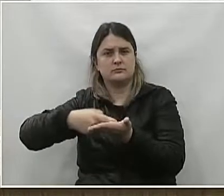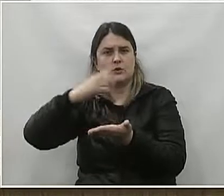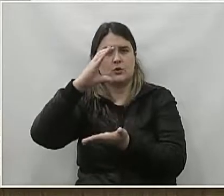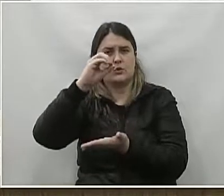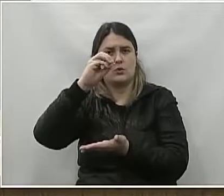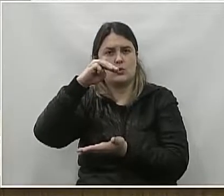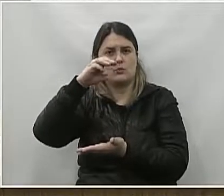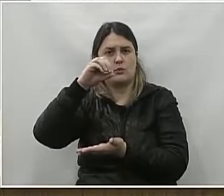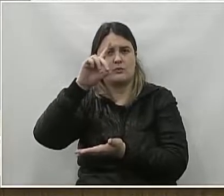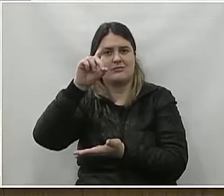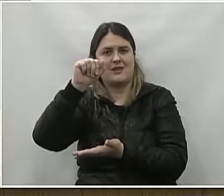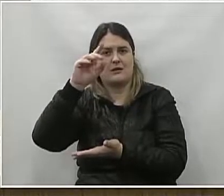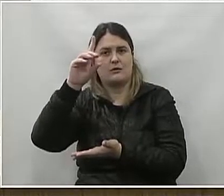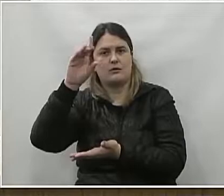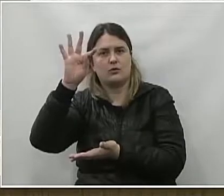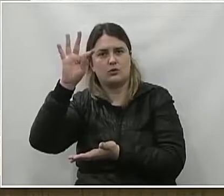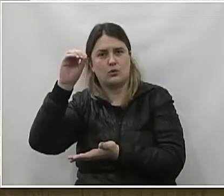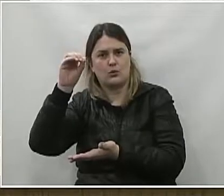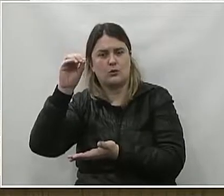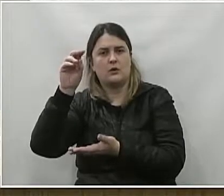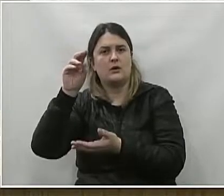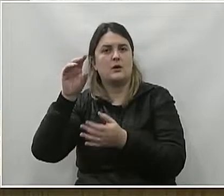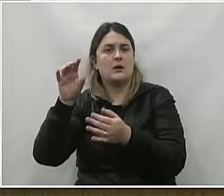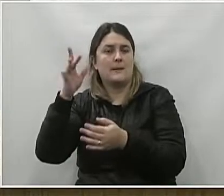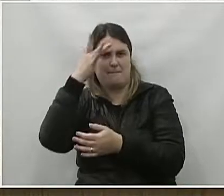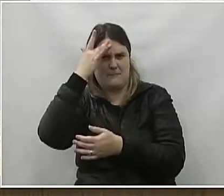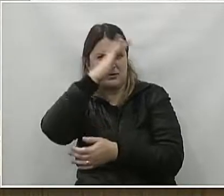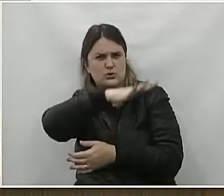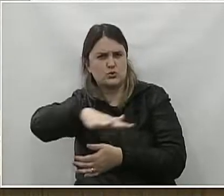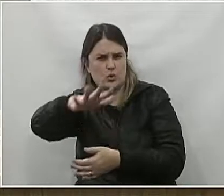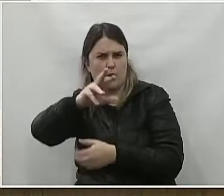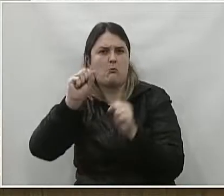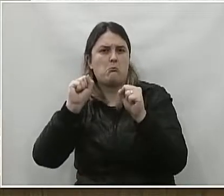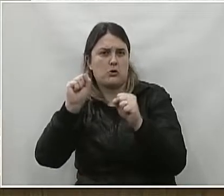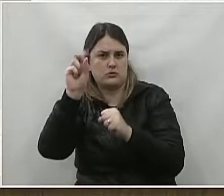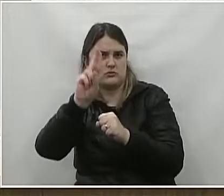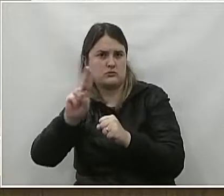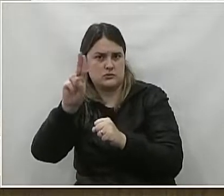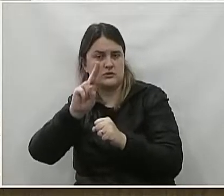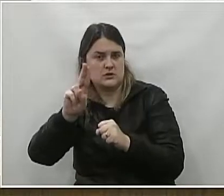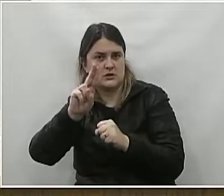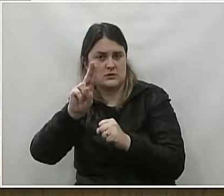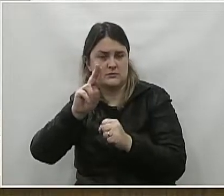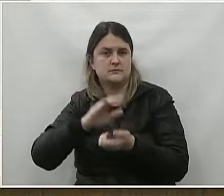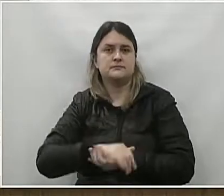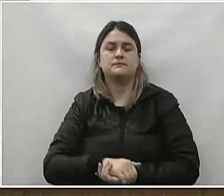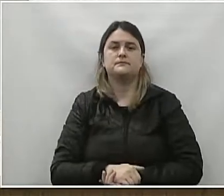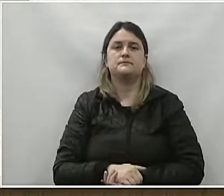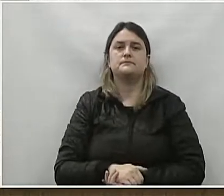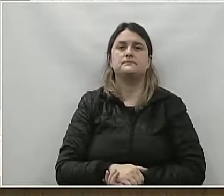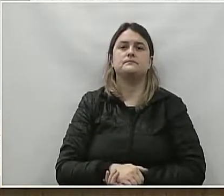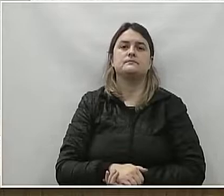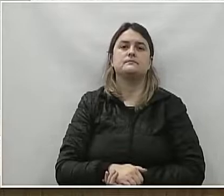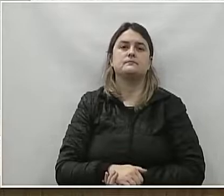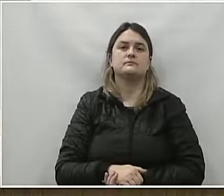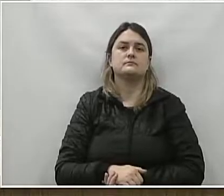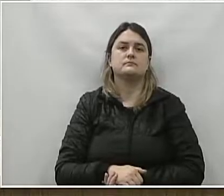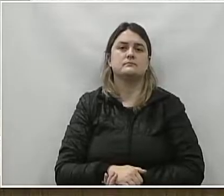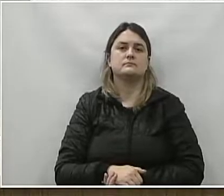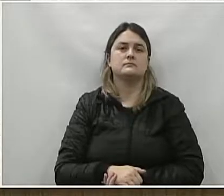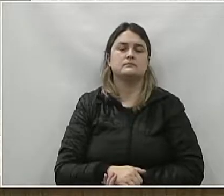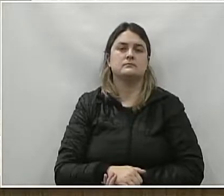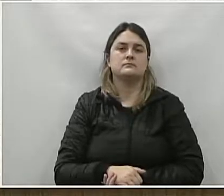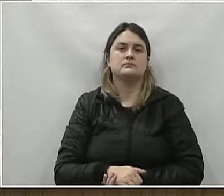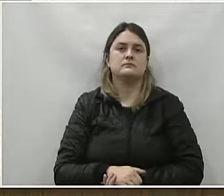dando ali cessão de uso para ali no ferroviário,